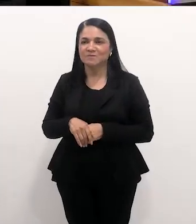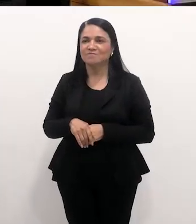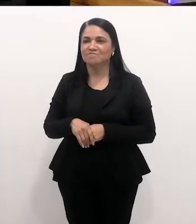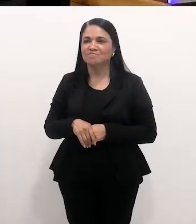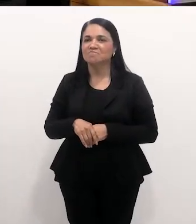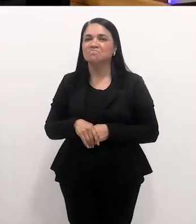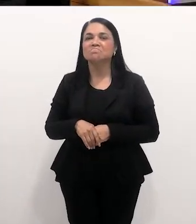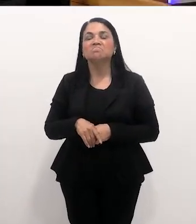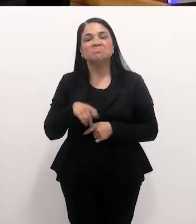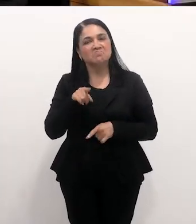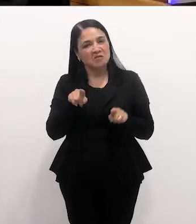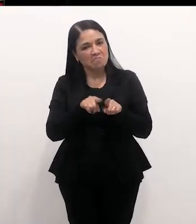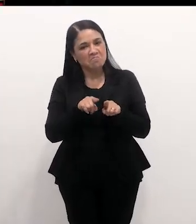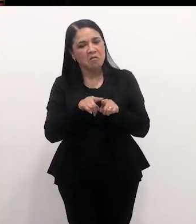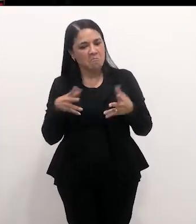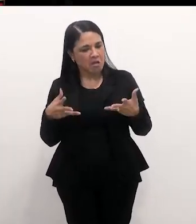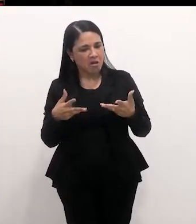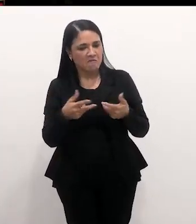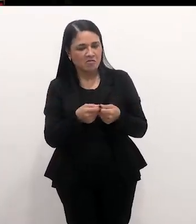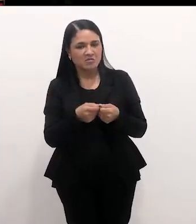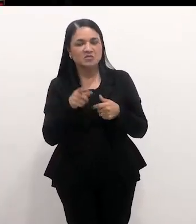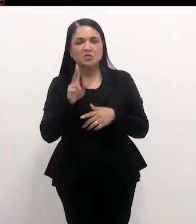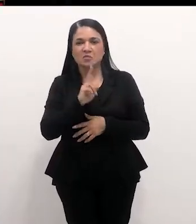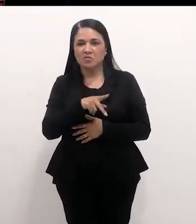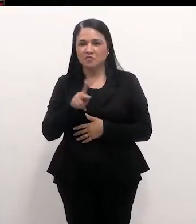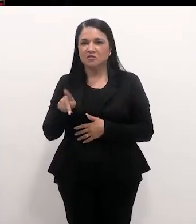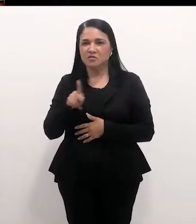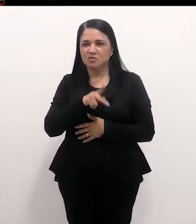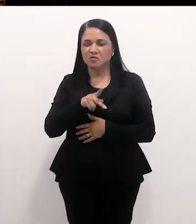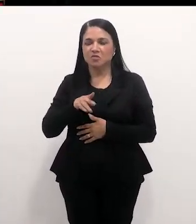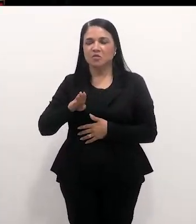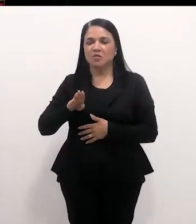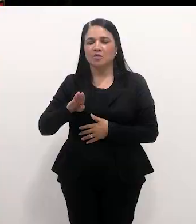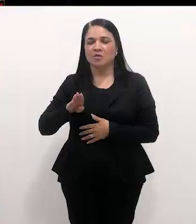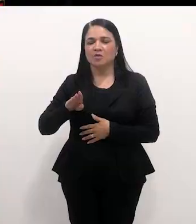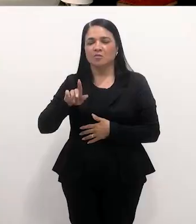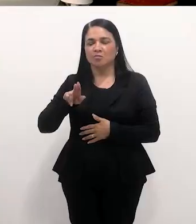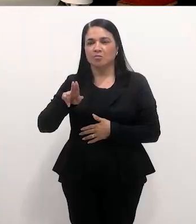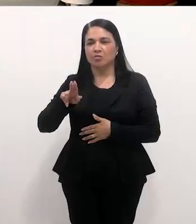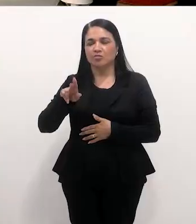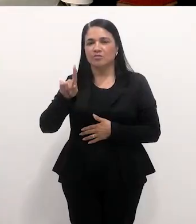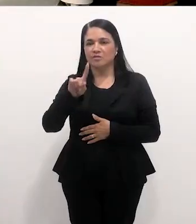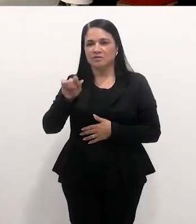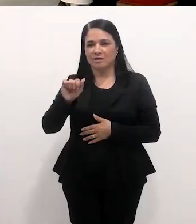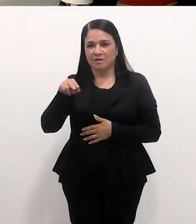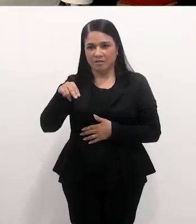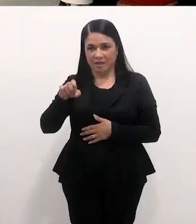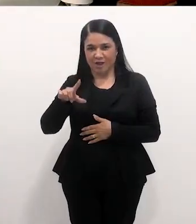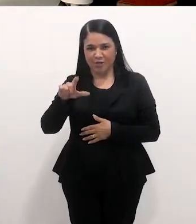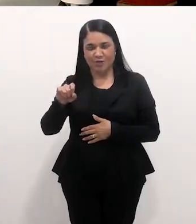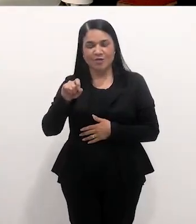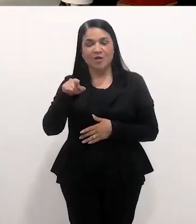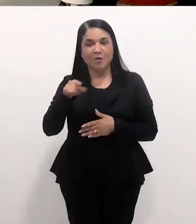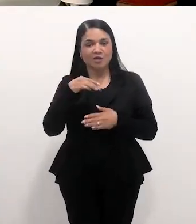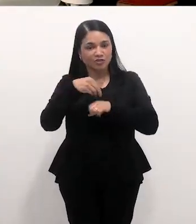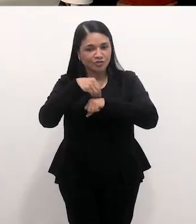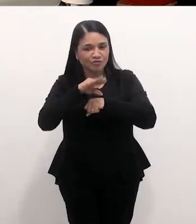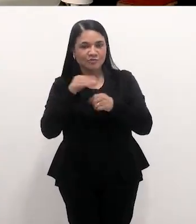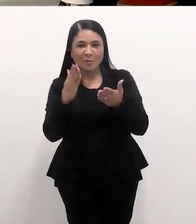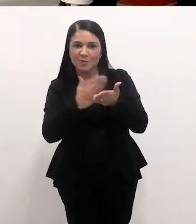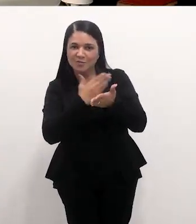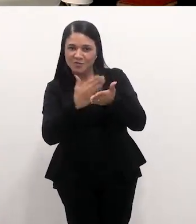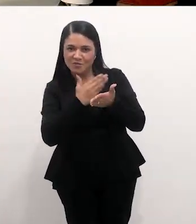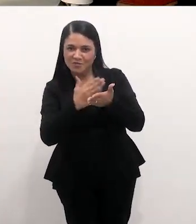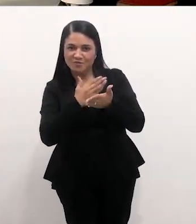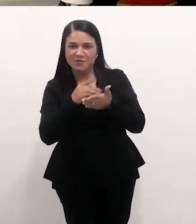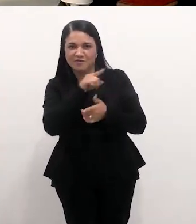dentro também. Podemos tratar disso aqui também. Excelente, professor Busanello, e já uma indicação bibliográfica